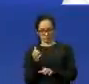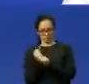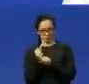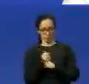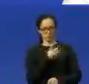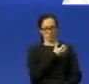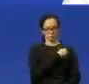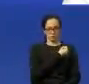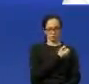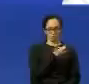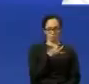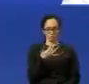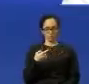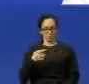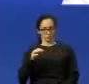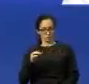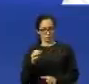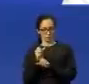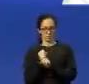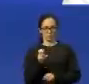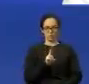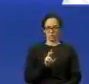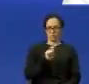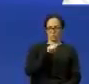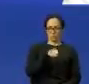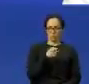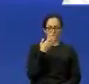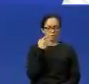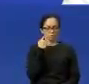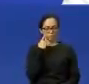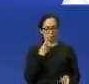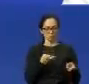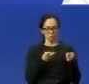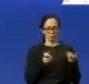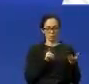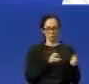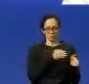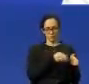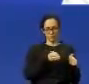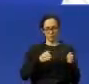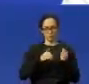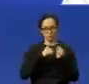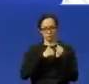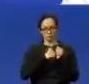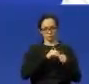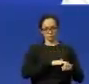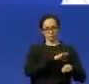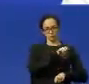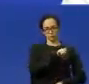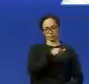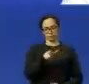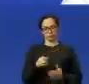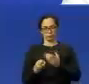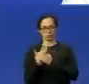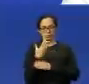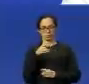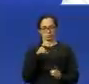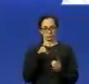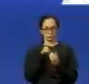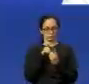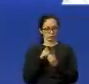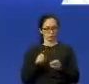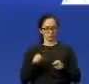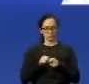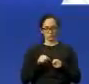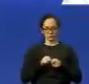10 algarismos possíveis. A empresa quer escolher a opção de formato cujo número de senhas seja superior ao número esperado de clientes.